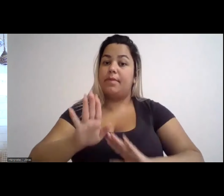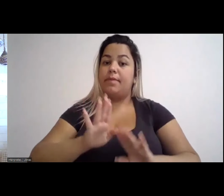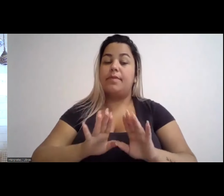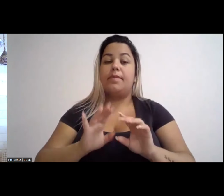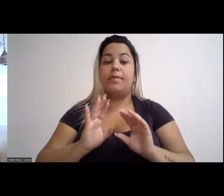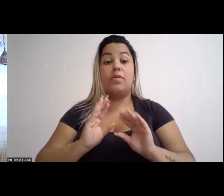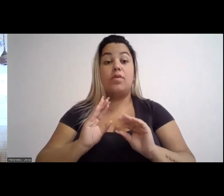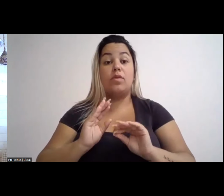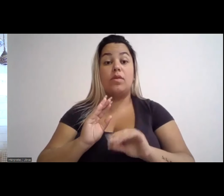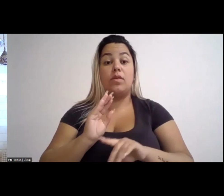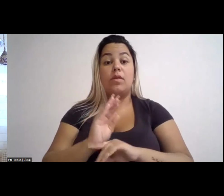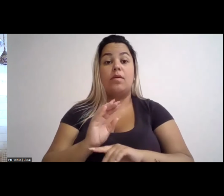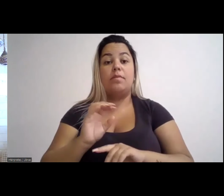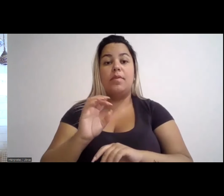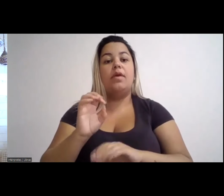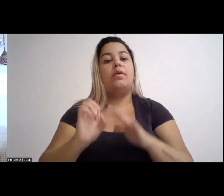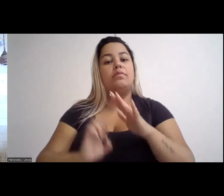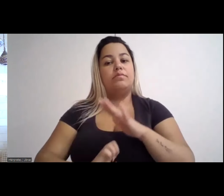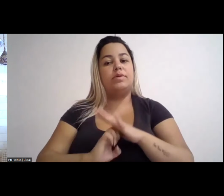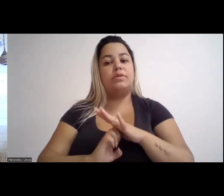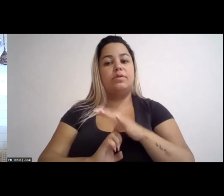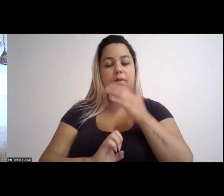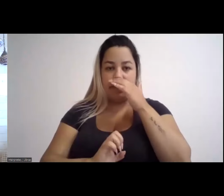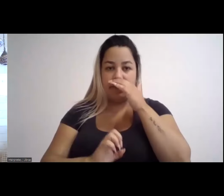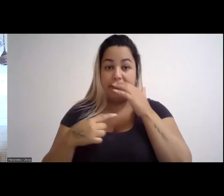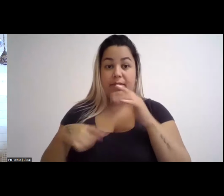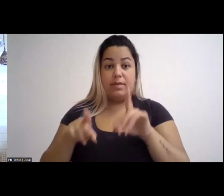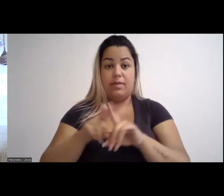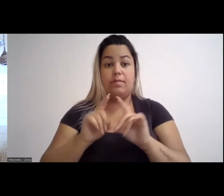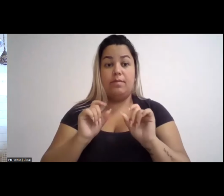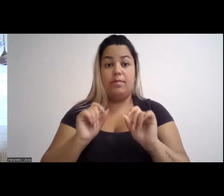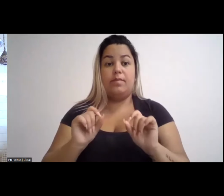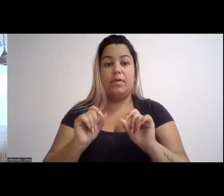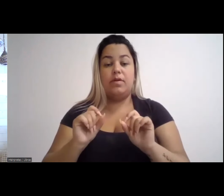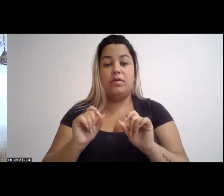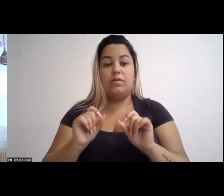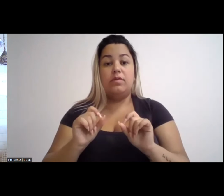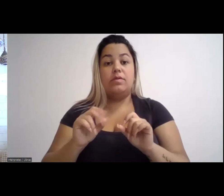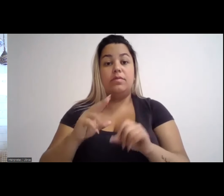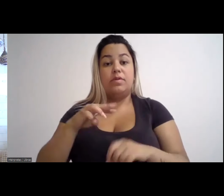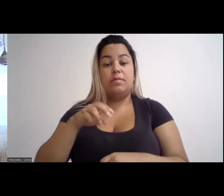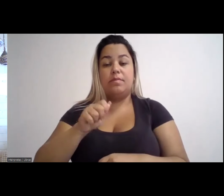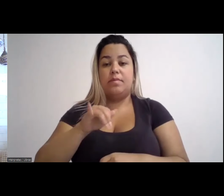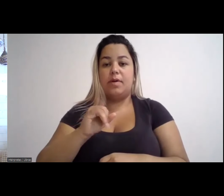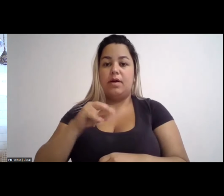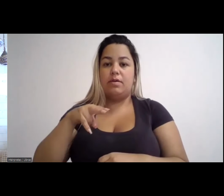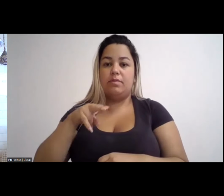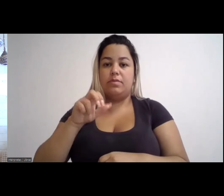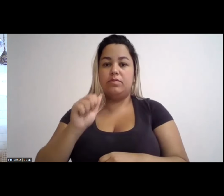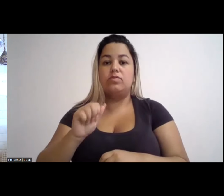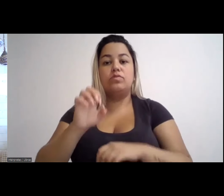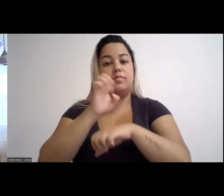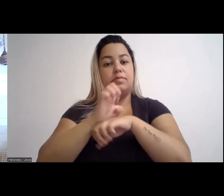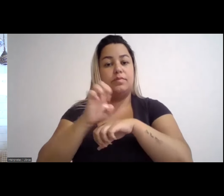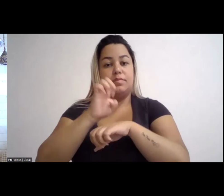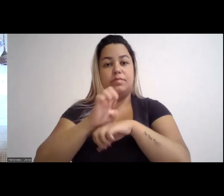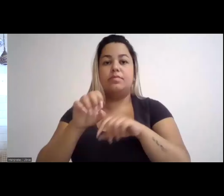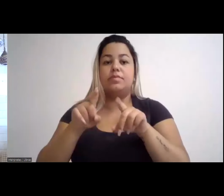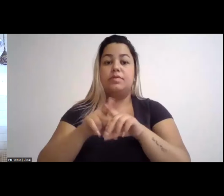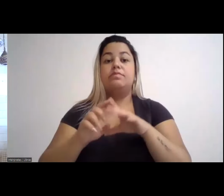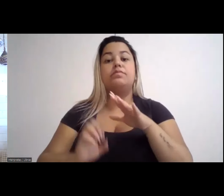Estado empreendedor. Aqui eu tomo o sentido tomado pela Mariana Mazzucato sobre o Estado